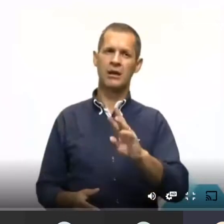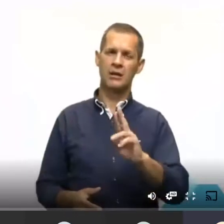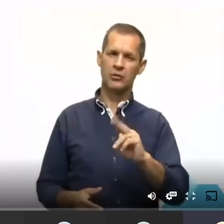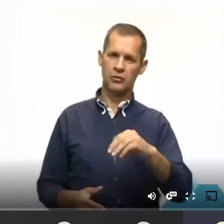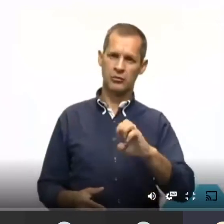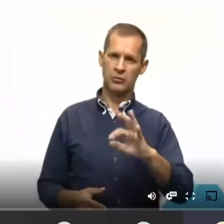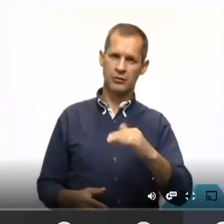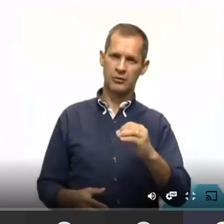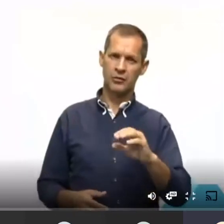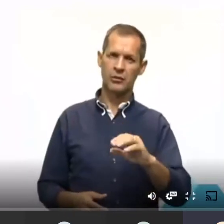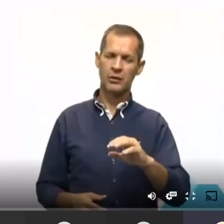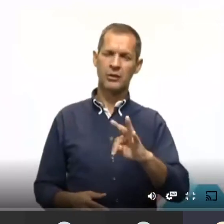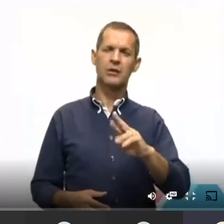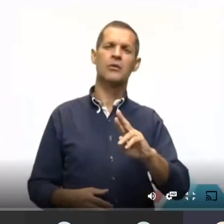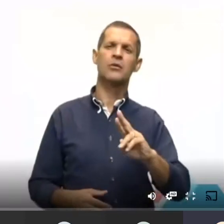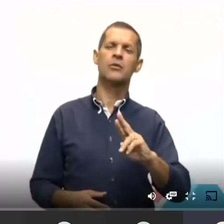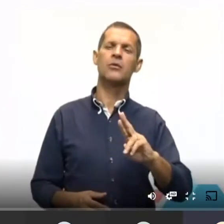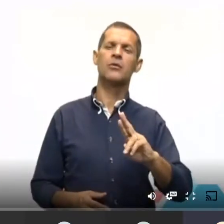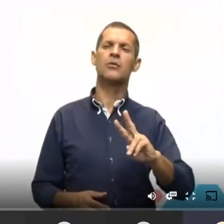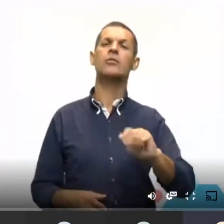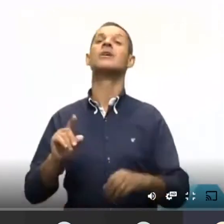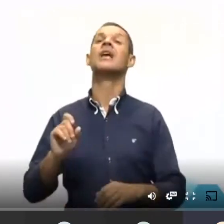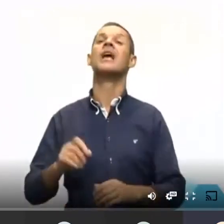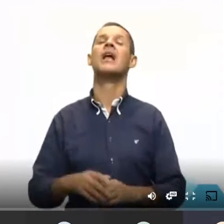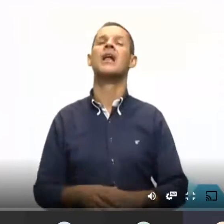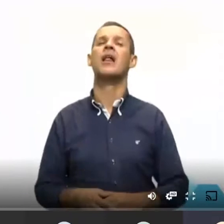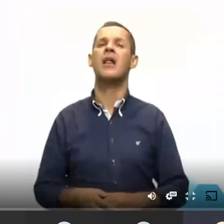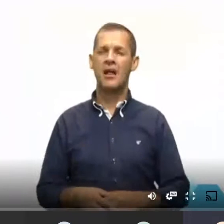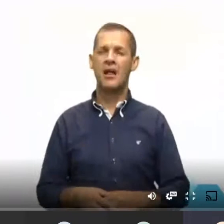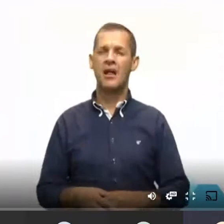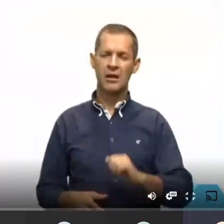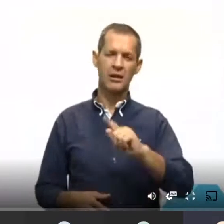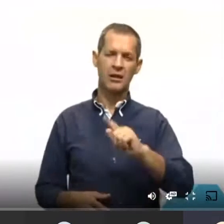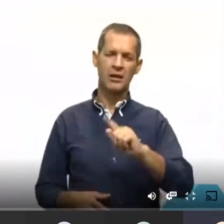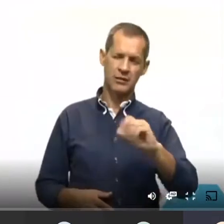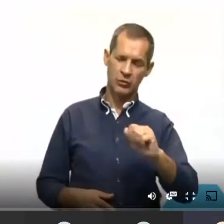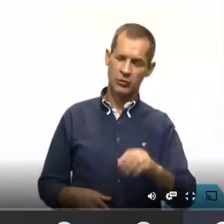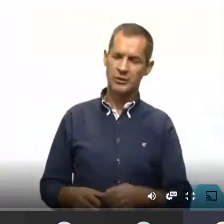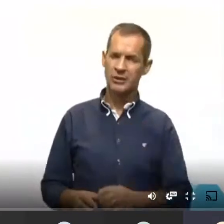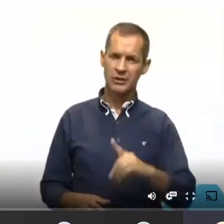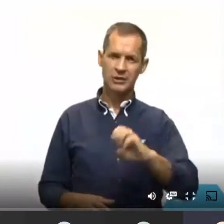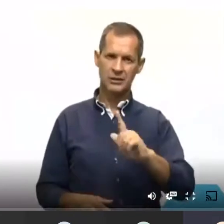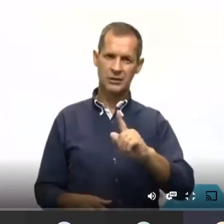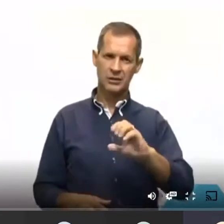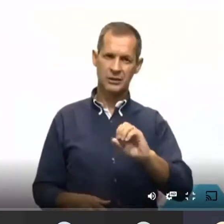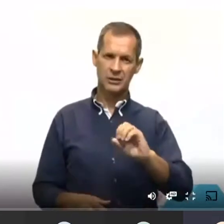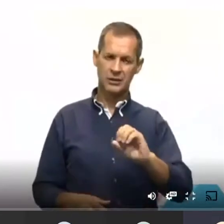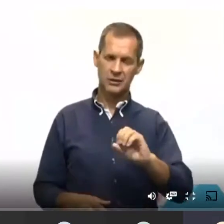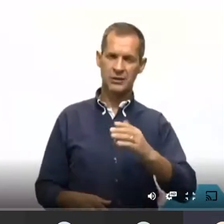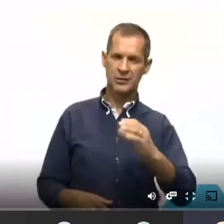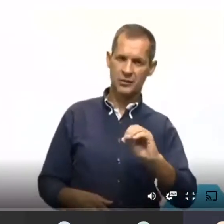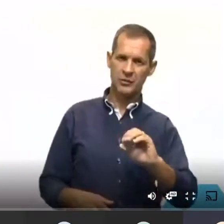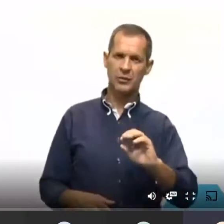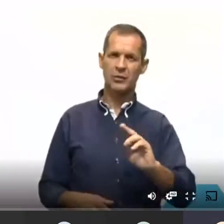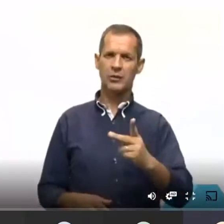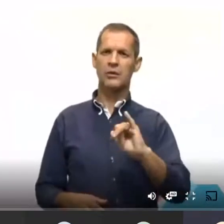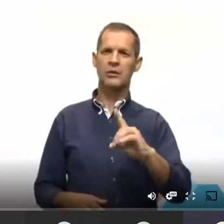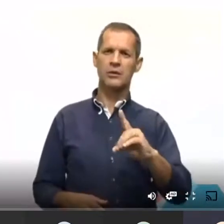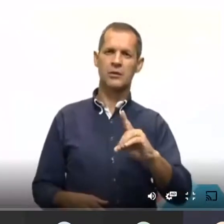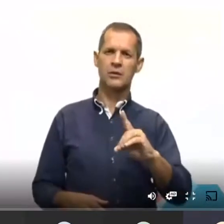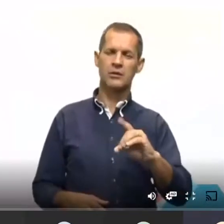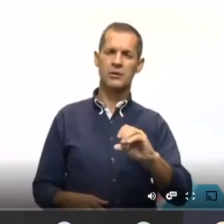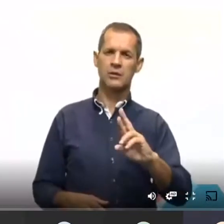tumefação turva nada mais é do que a parte aguda da degeneração hidrópica. Então, a tumefação turva,